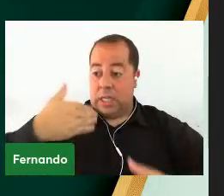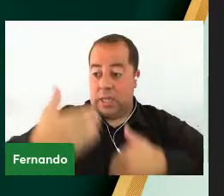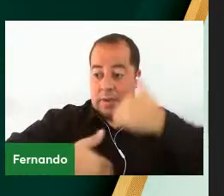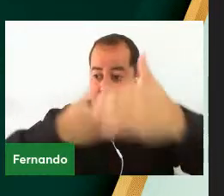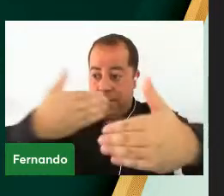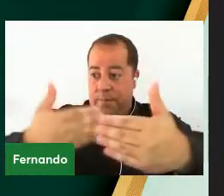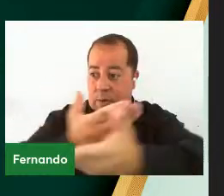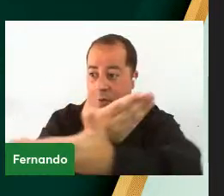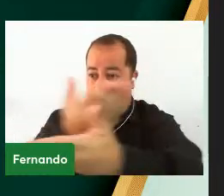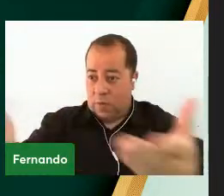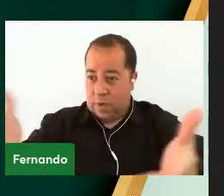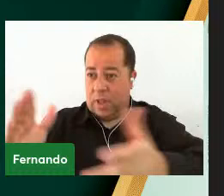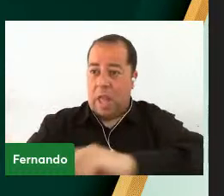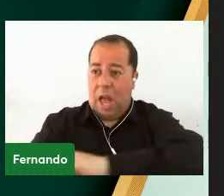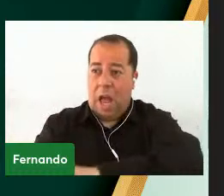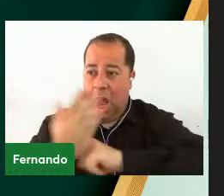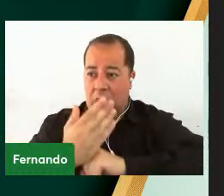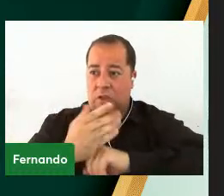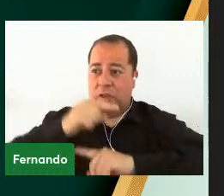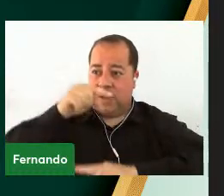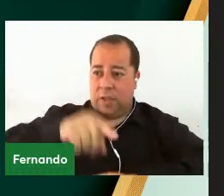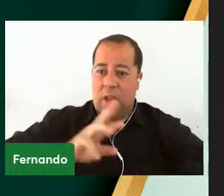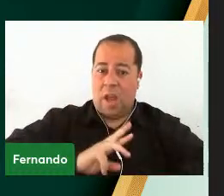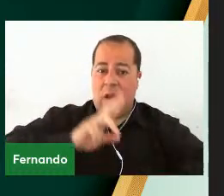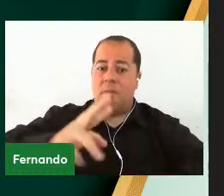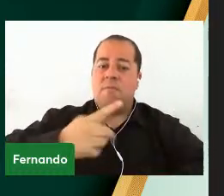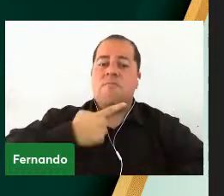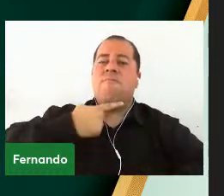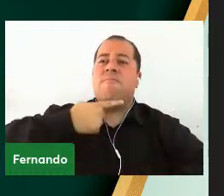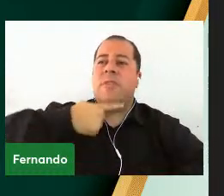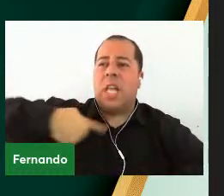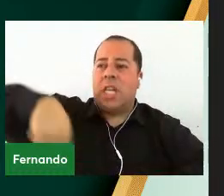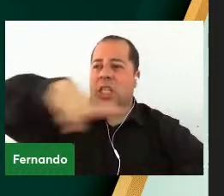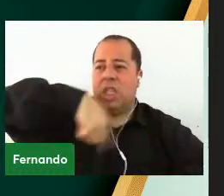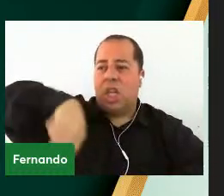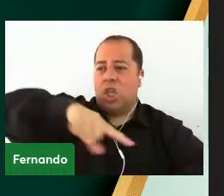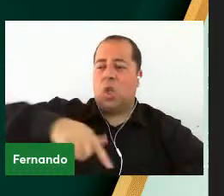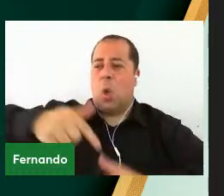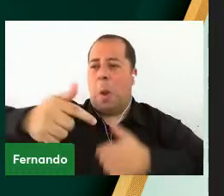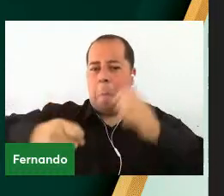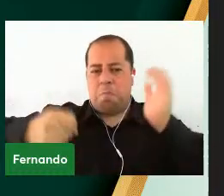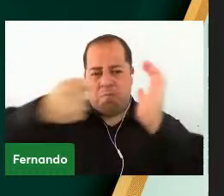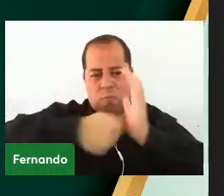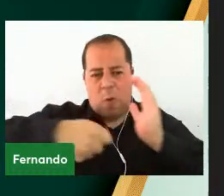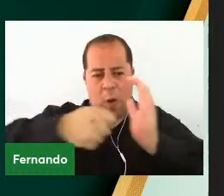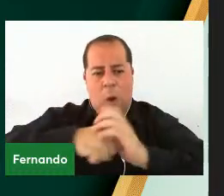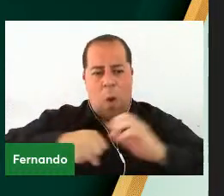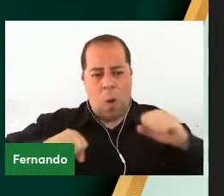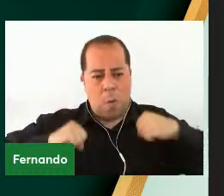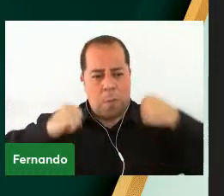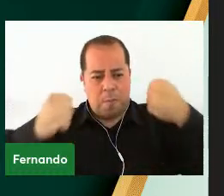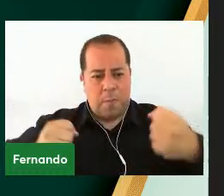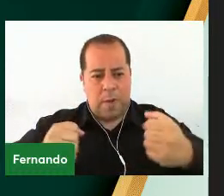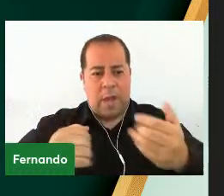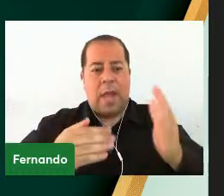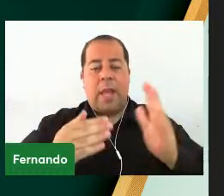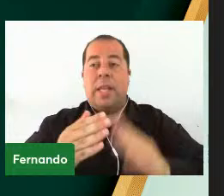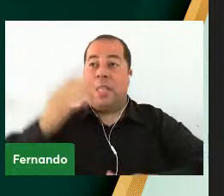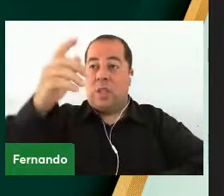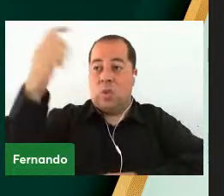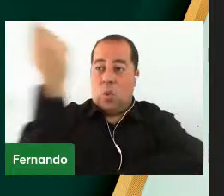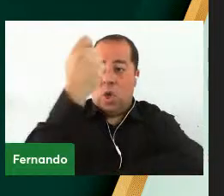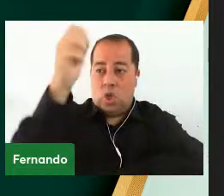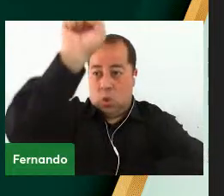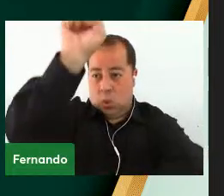por muitos, é o resultado do desejo e da luta das pessoas da fronteira oeste e da metade sul do Rio Grande do